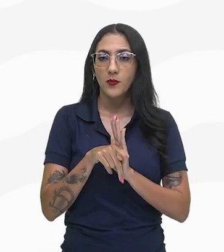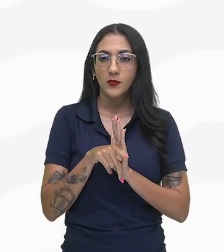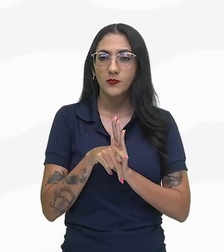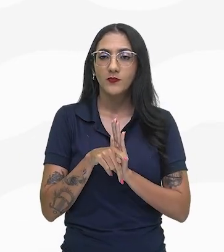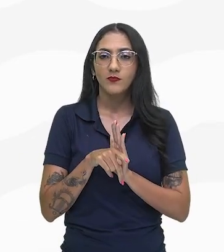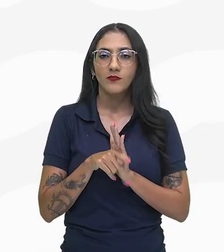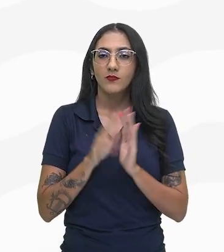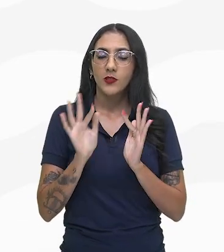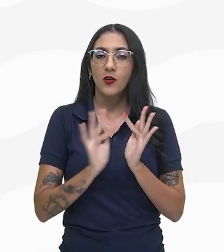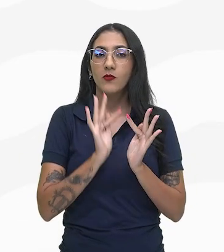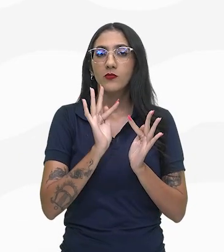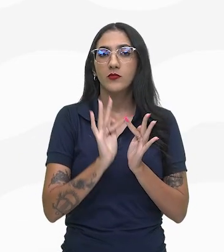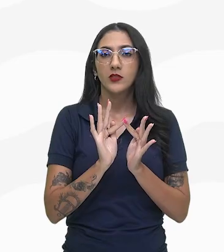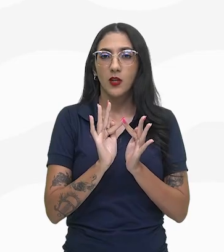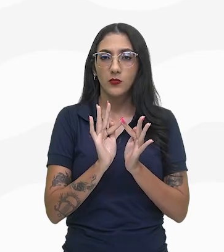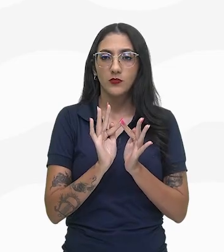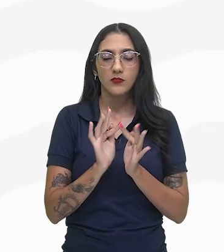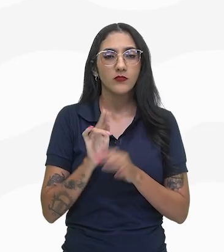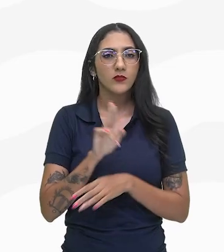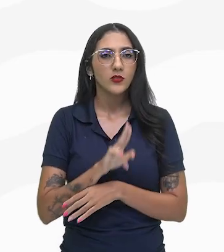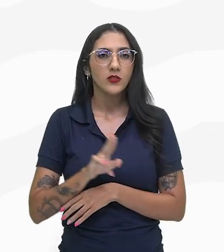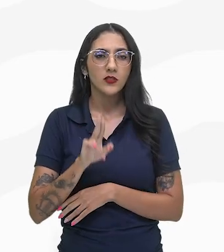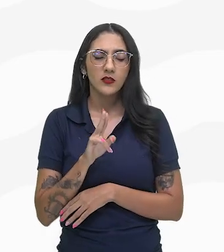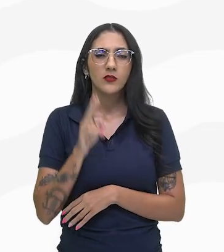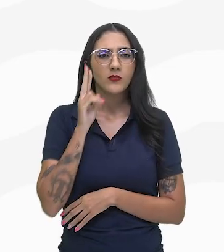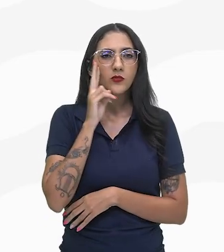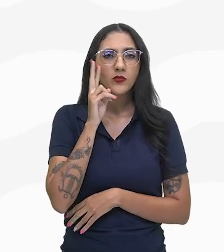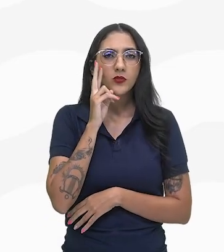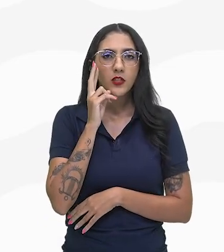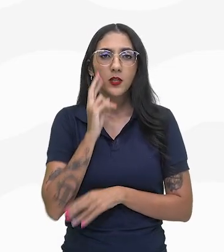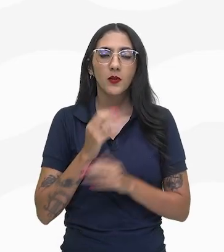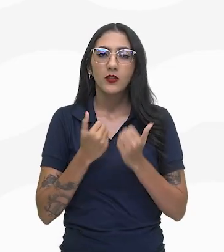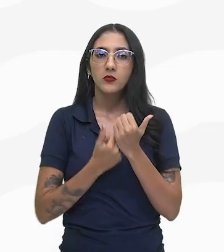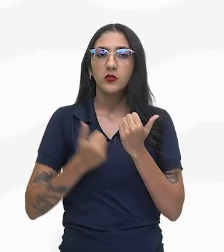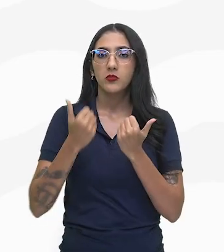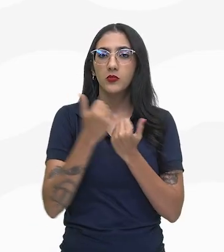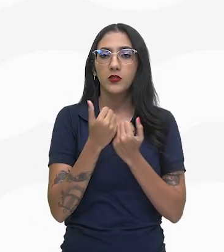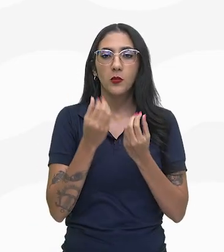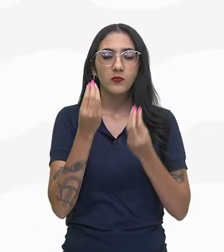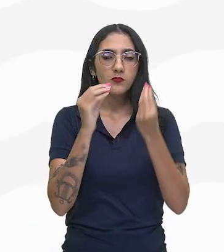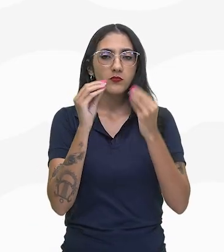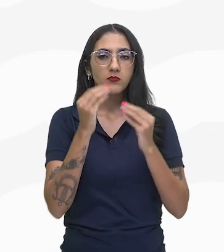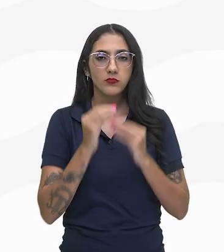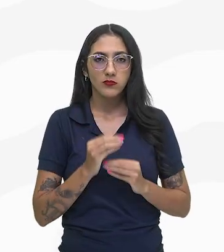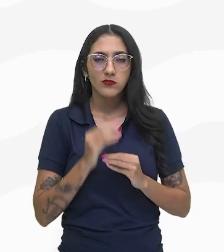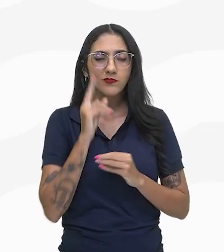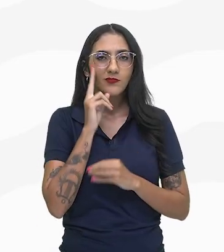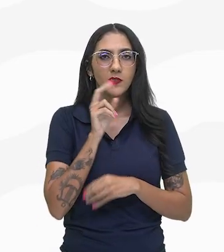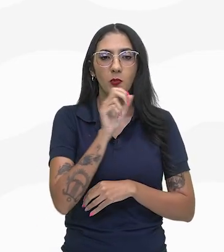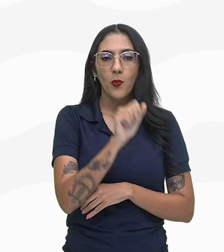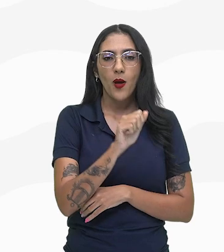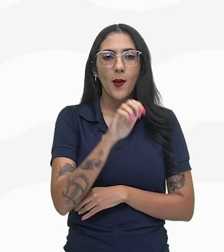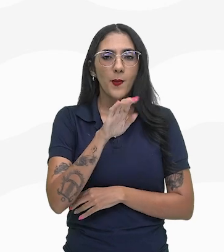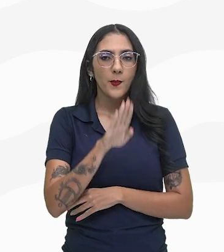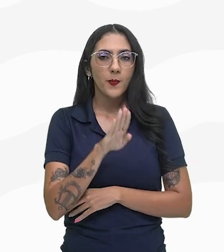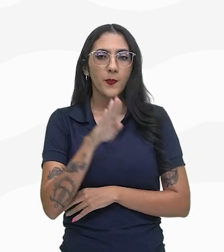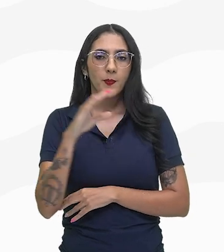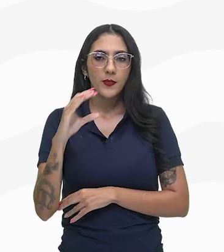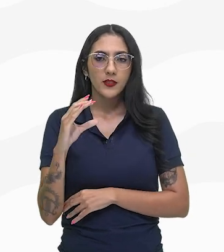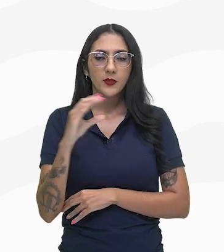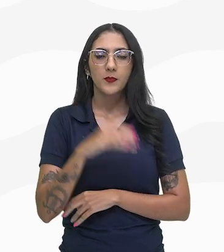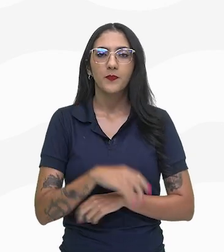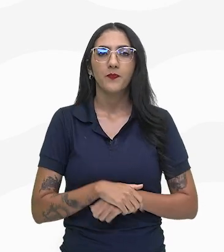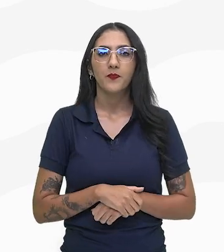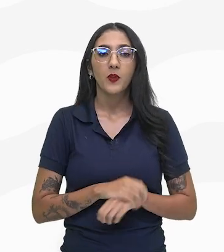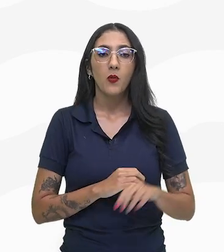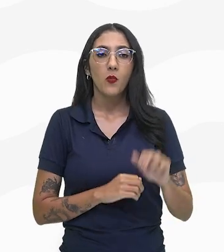nós iremos utilizar os coeficientes dessa equação. Ou seja, o A, o B e o C. Nós temos que